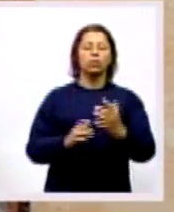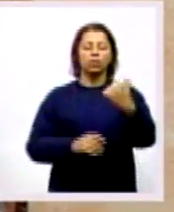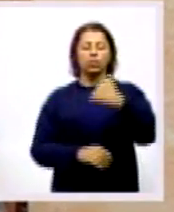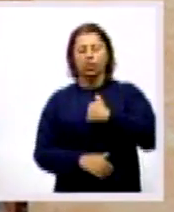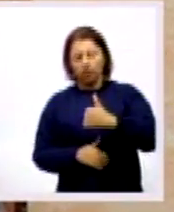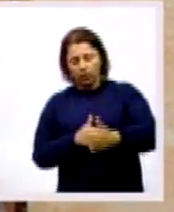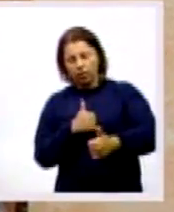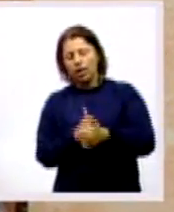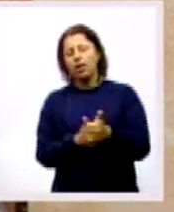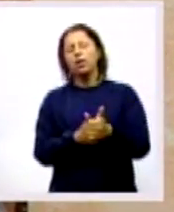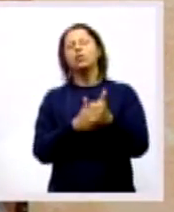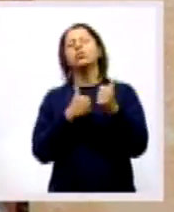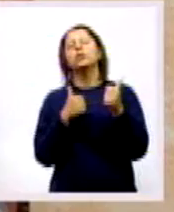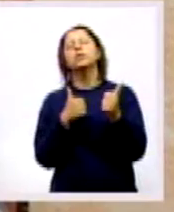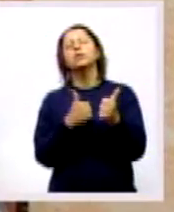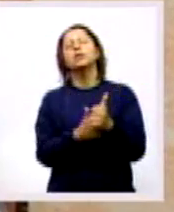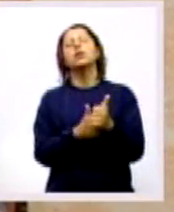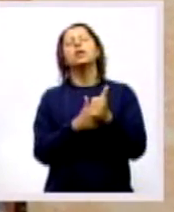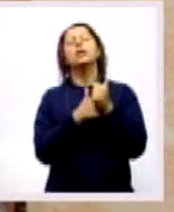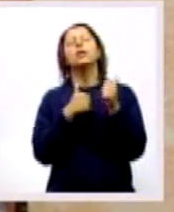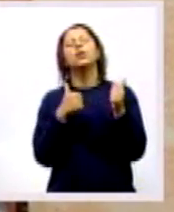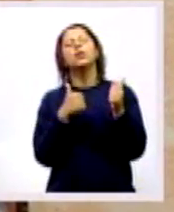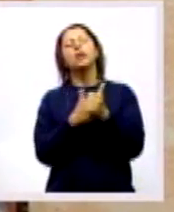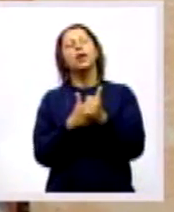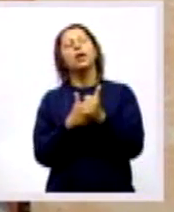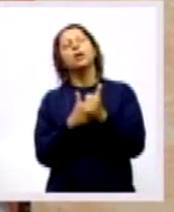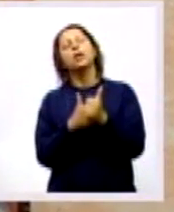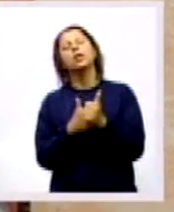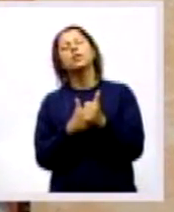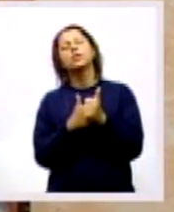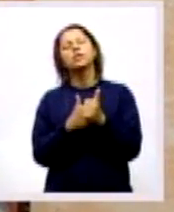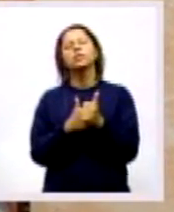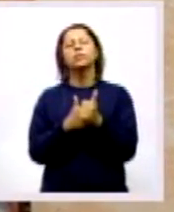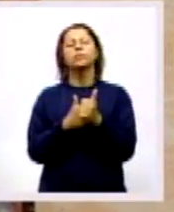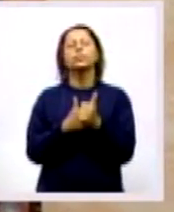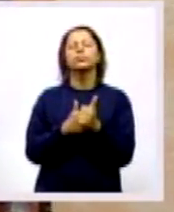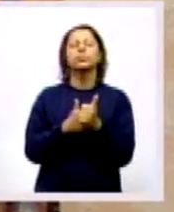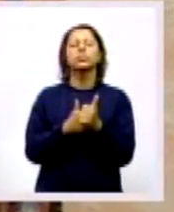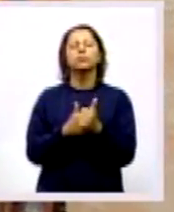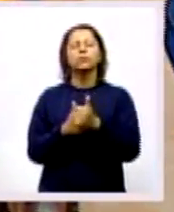queres que eu te siga.